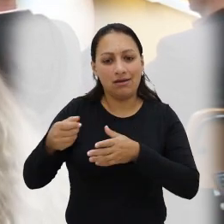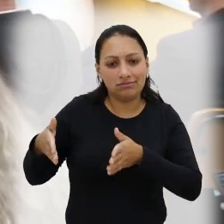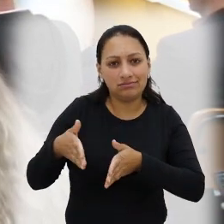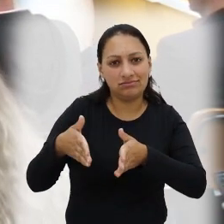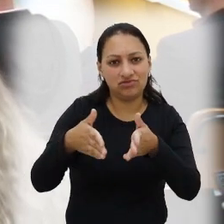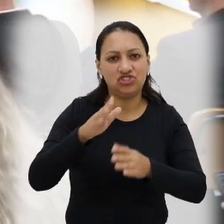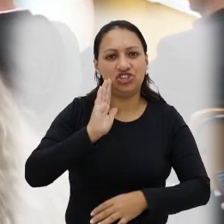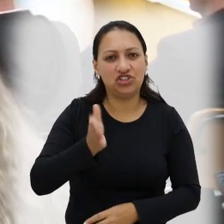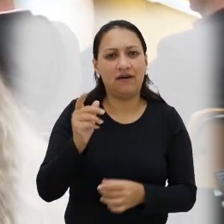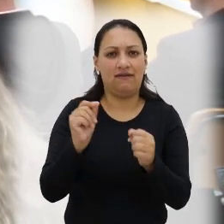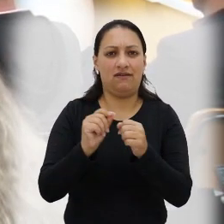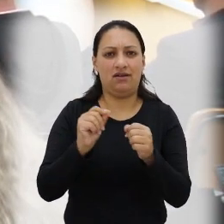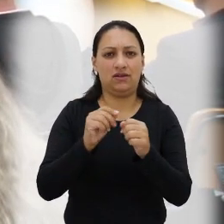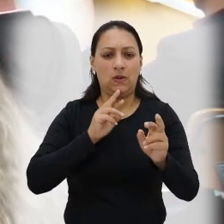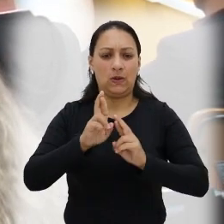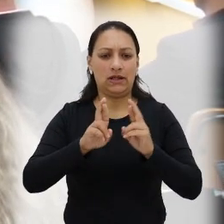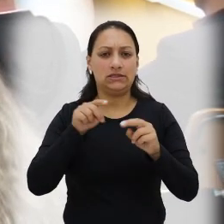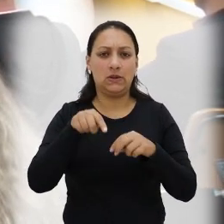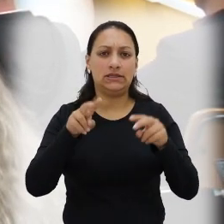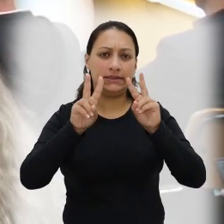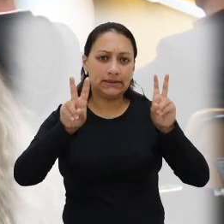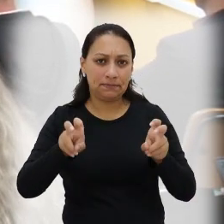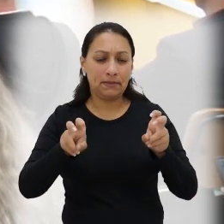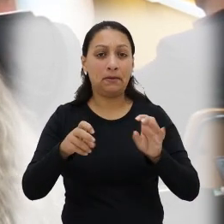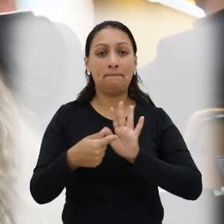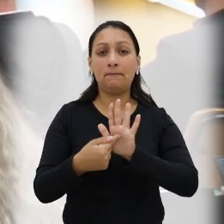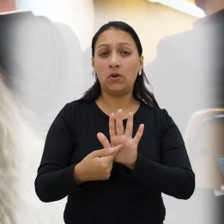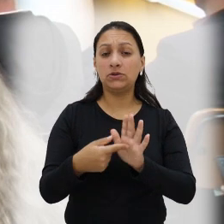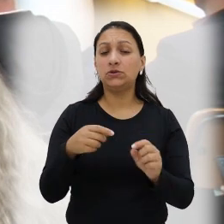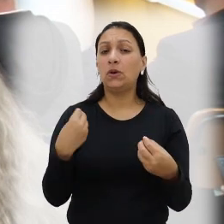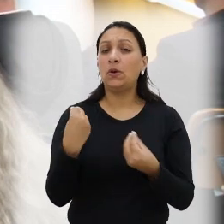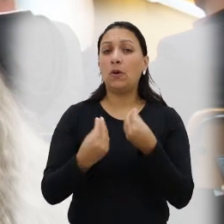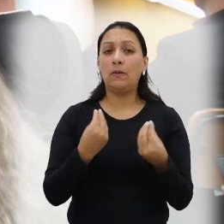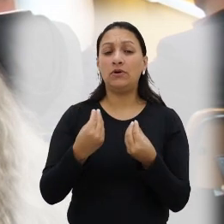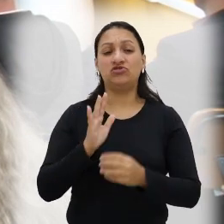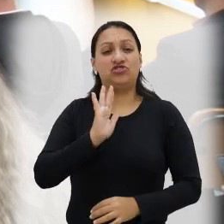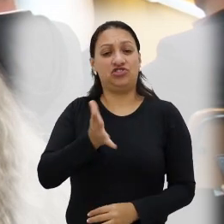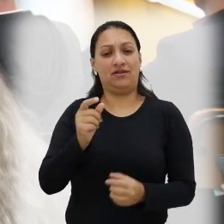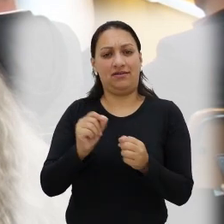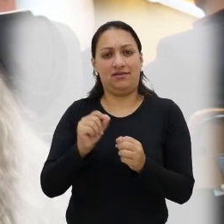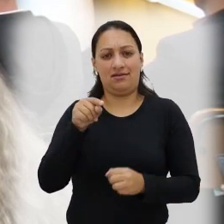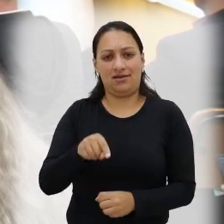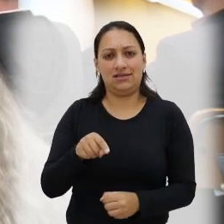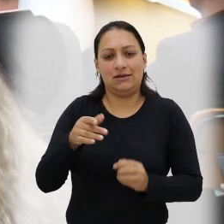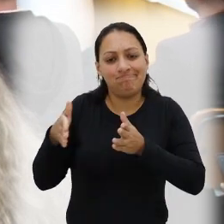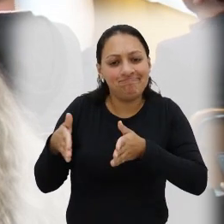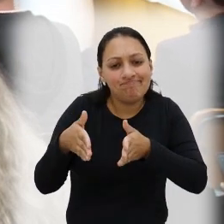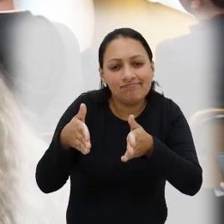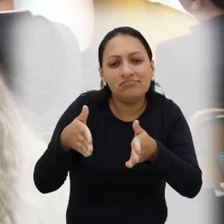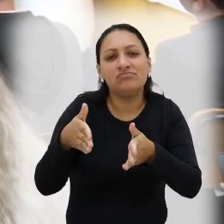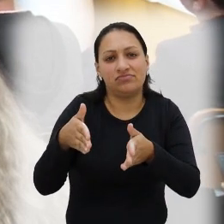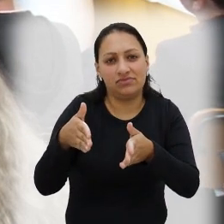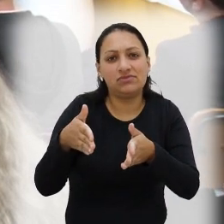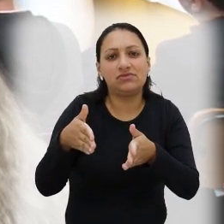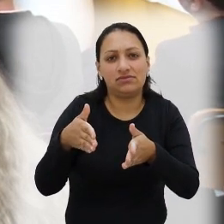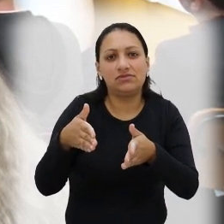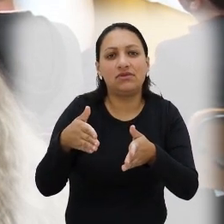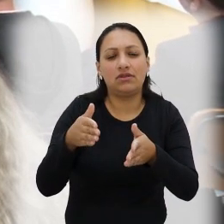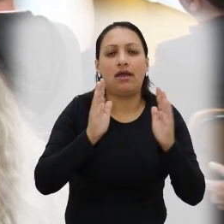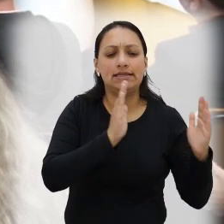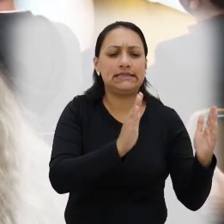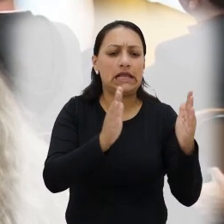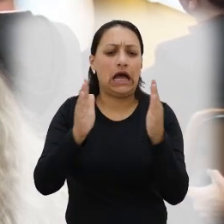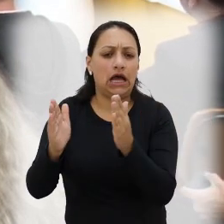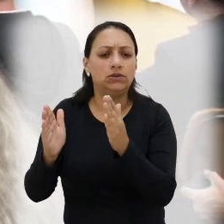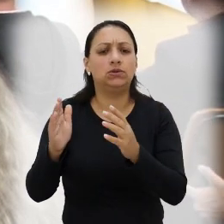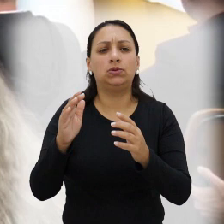já feita em relação ao tema. E aí eu mostro isso concretamente. Olha, eu já fiz essa jornada, eu já cheguei a tais estágios de